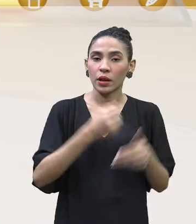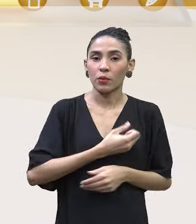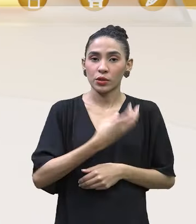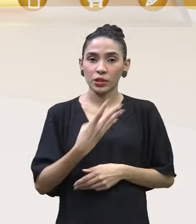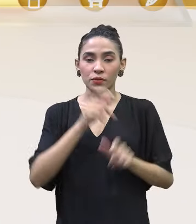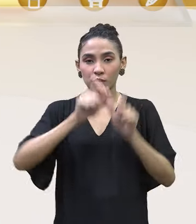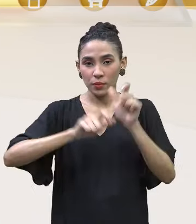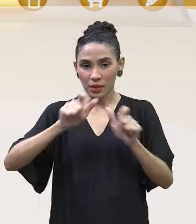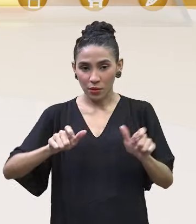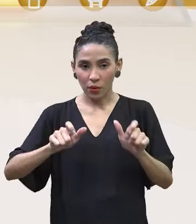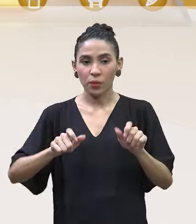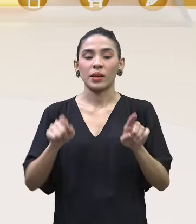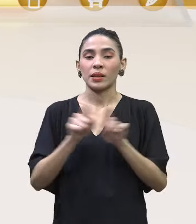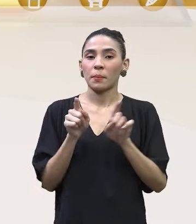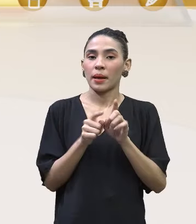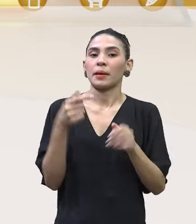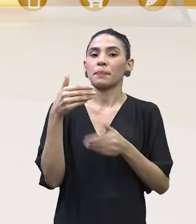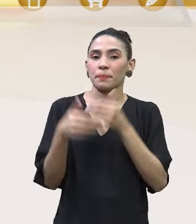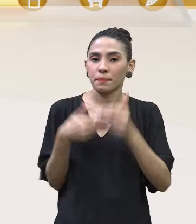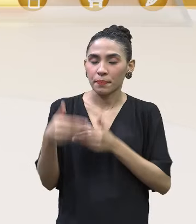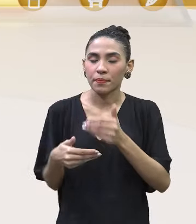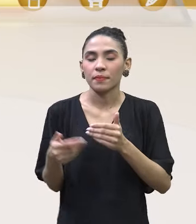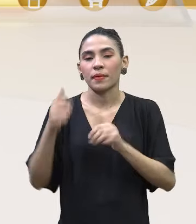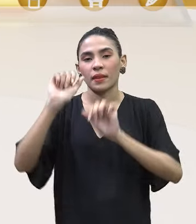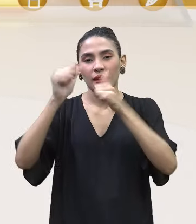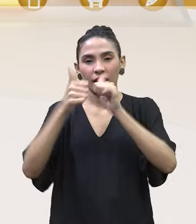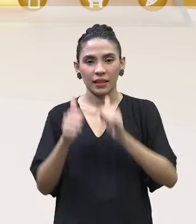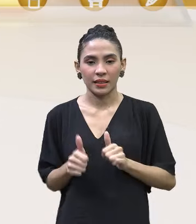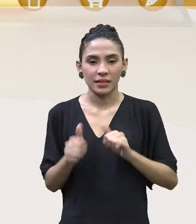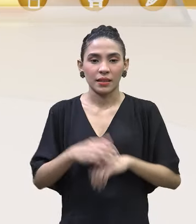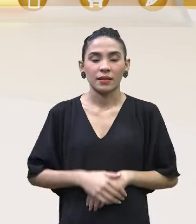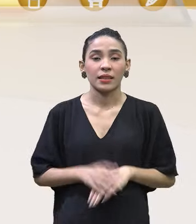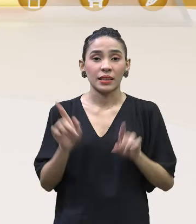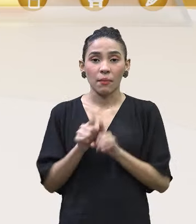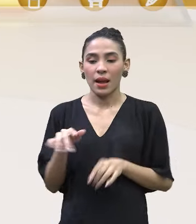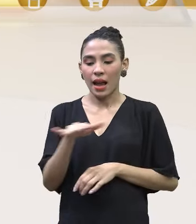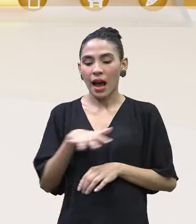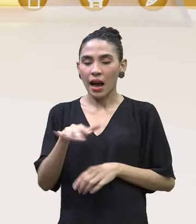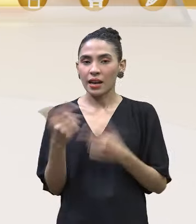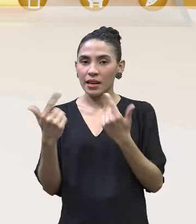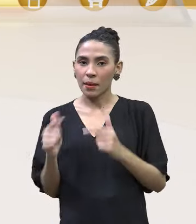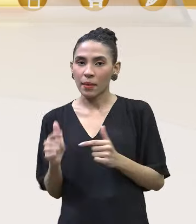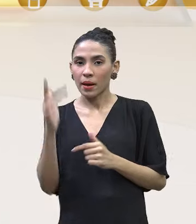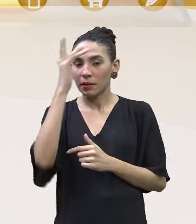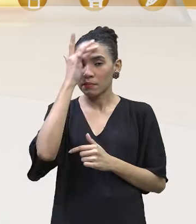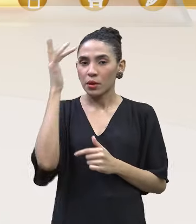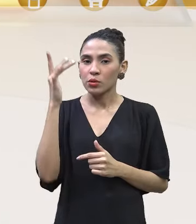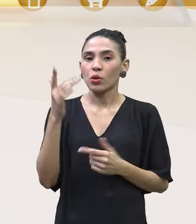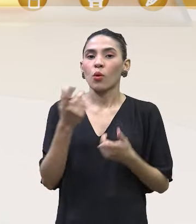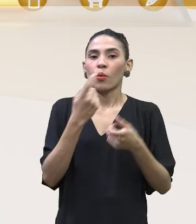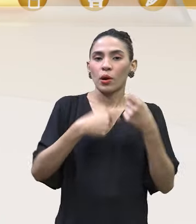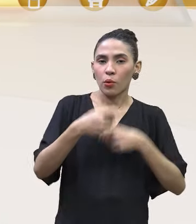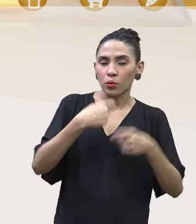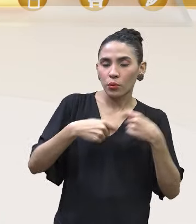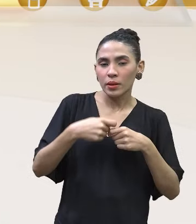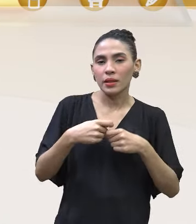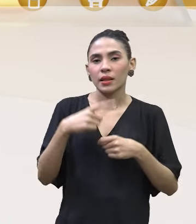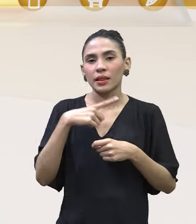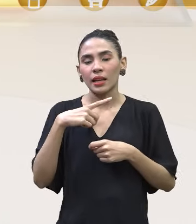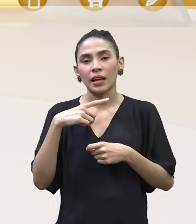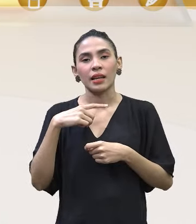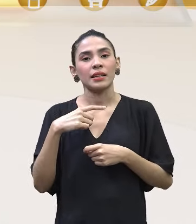pessoas não é professor ao longo da aula aí nós vamos analisar isso mercado de trabalho quem está economicamente ativo quem não está e por